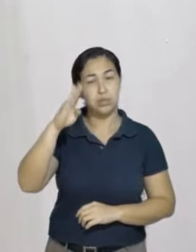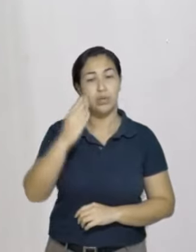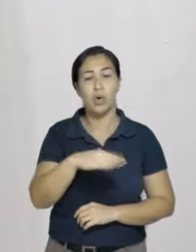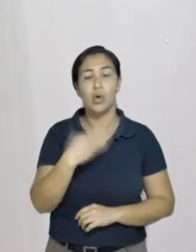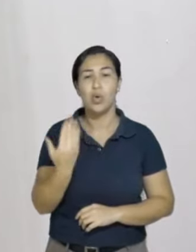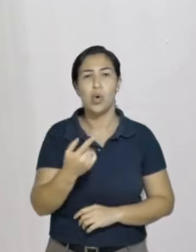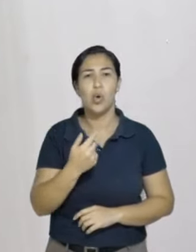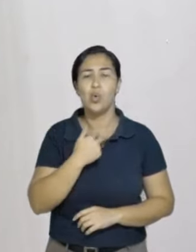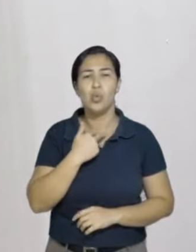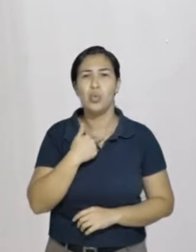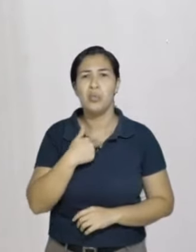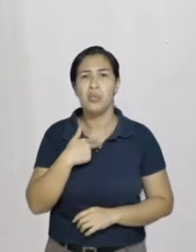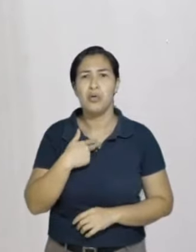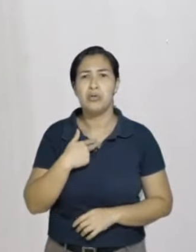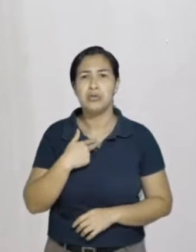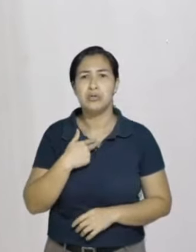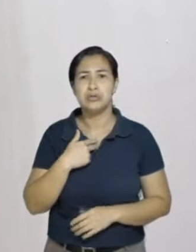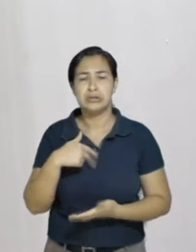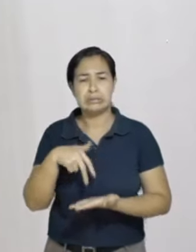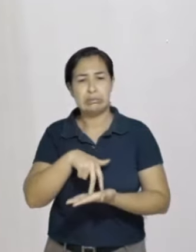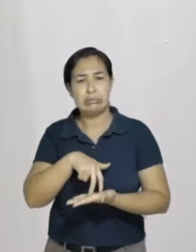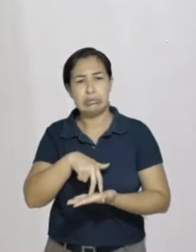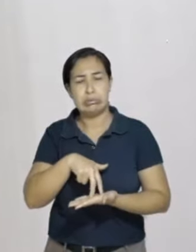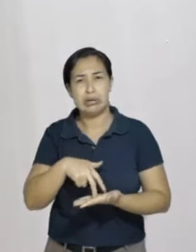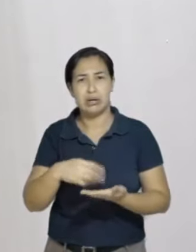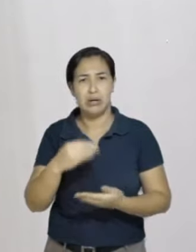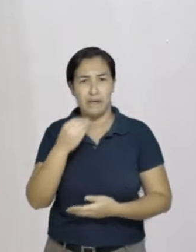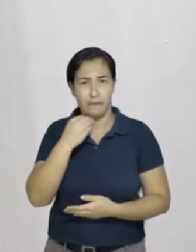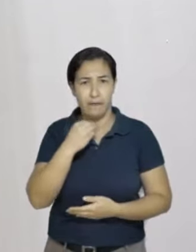titubear quando a pauta for essa